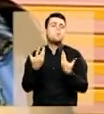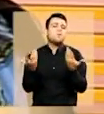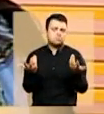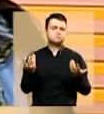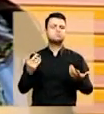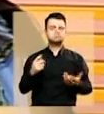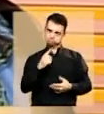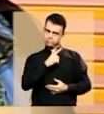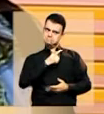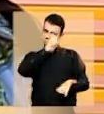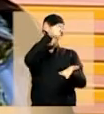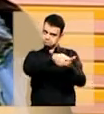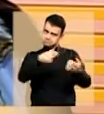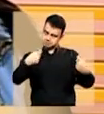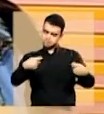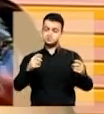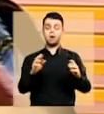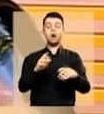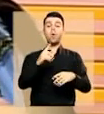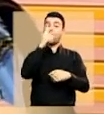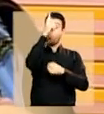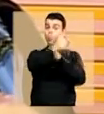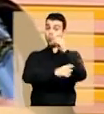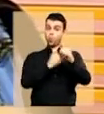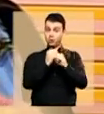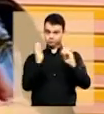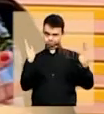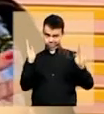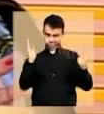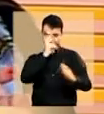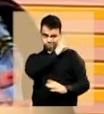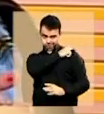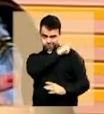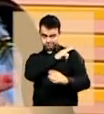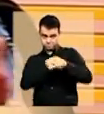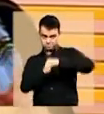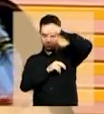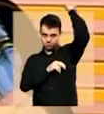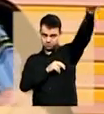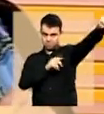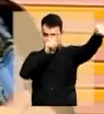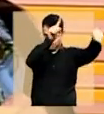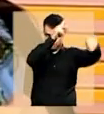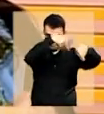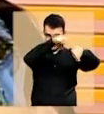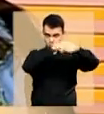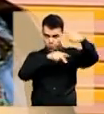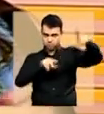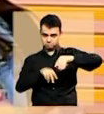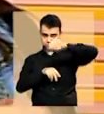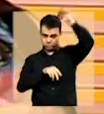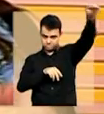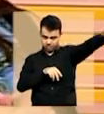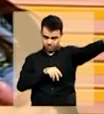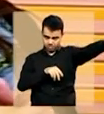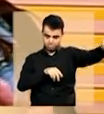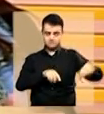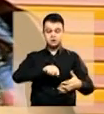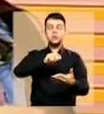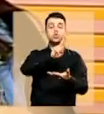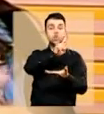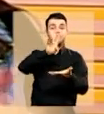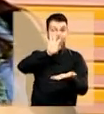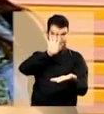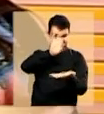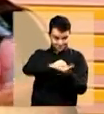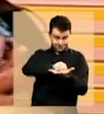Tem. O intercâmbio de longa duração, que seria o high school, né? Você, no ato que quando a criança, você vai inscrever o seu filho,